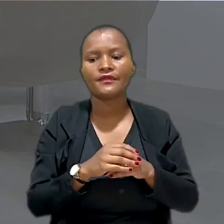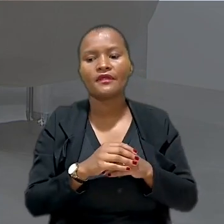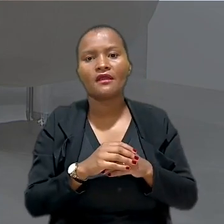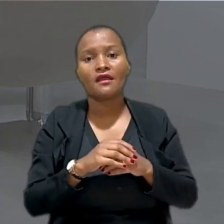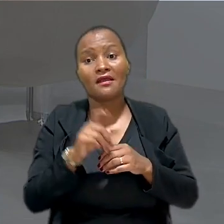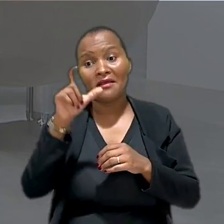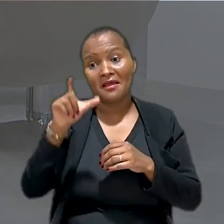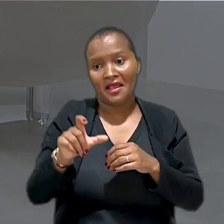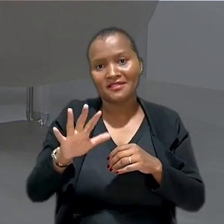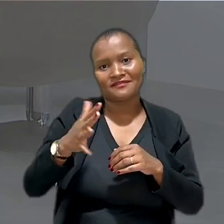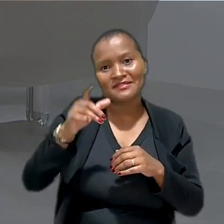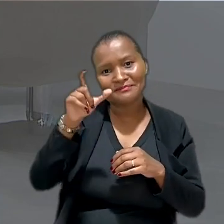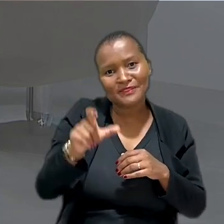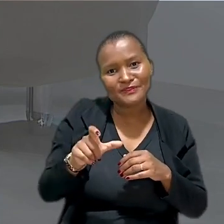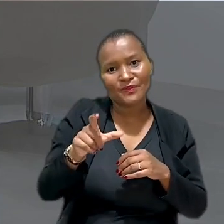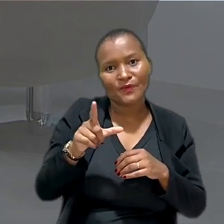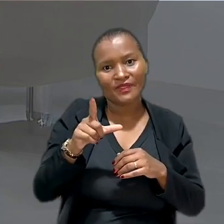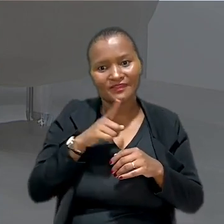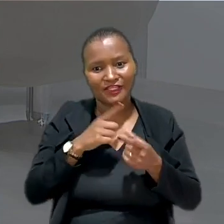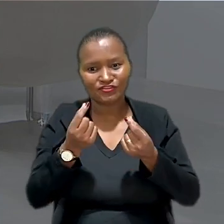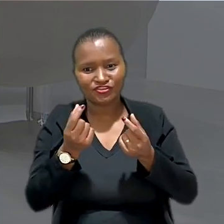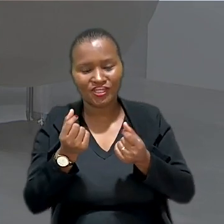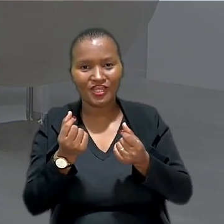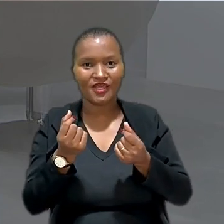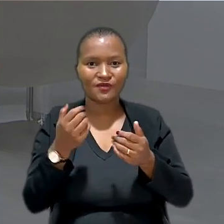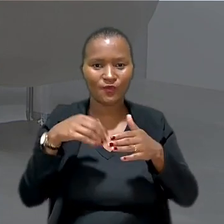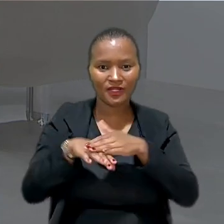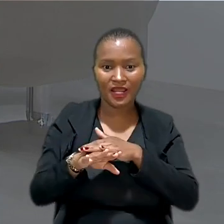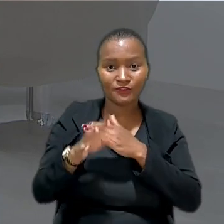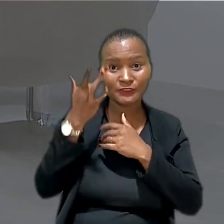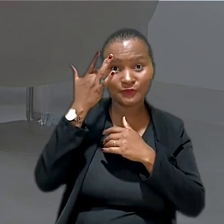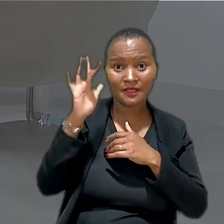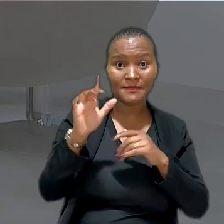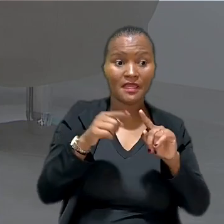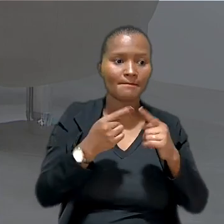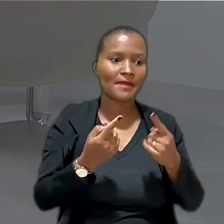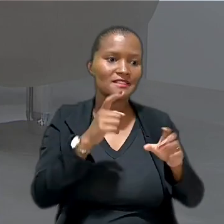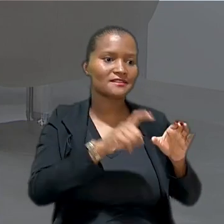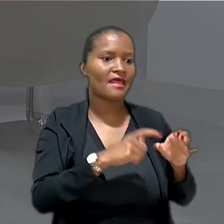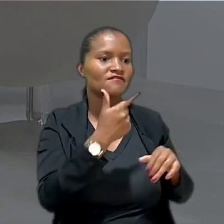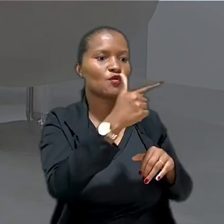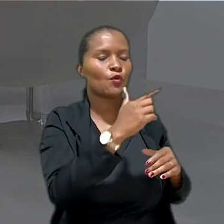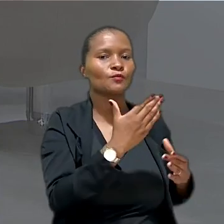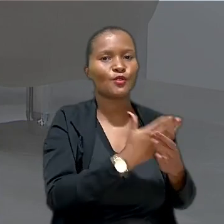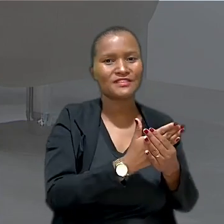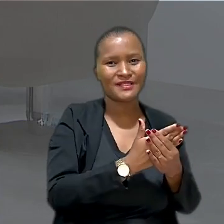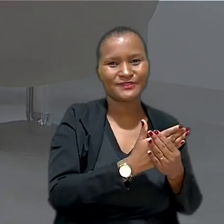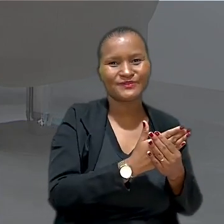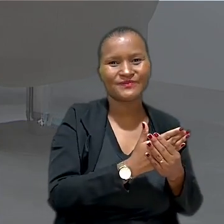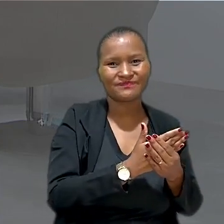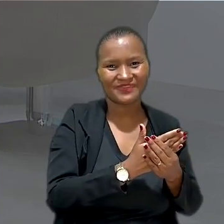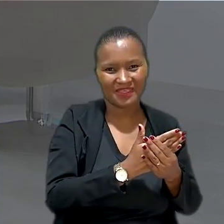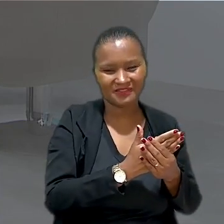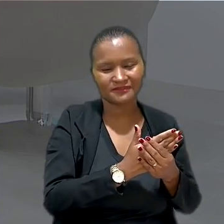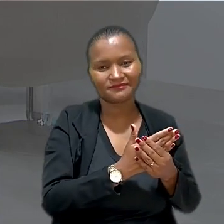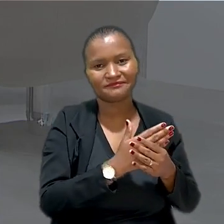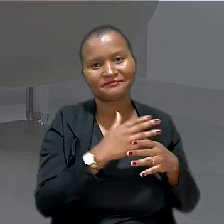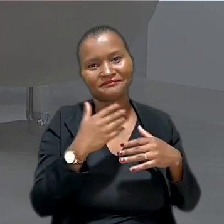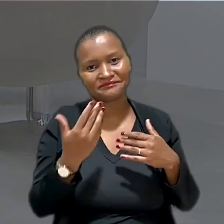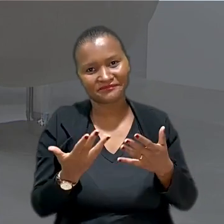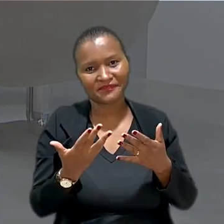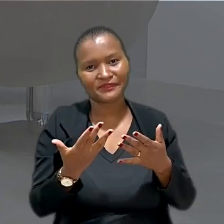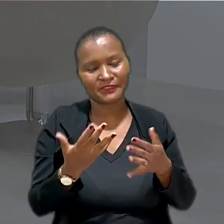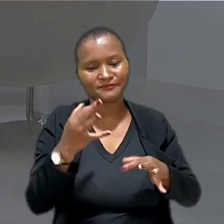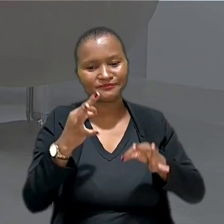não sabia, mas deve no processo de B. Então, pegamos o dinheiro que está em nome de A, que também é devedor no processo de B, e colocamos à disposição